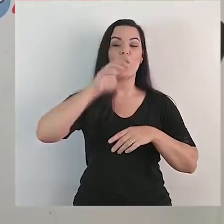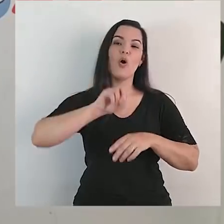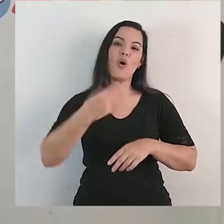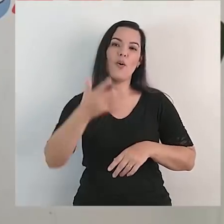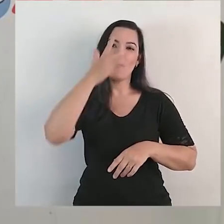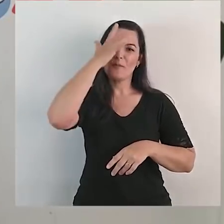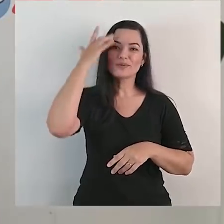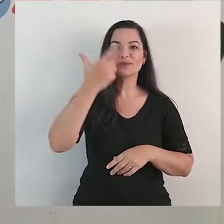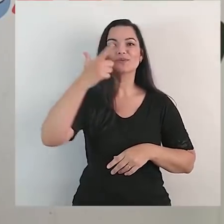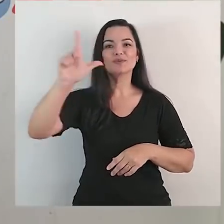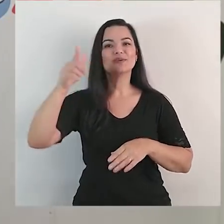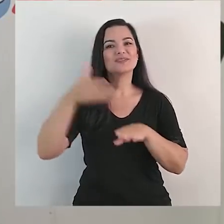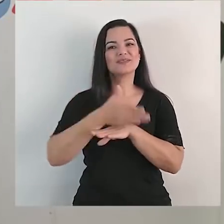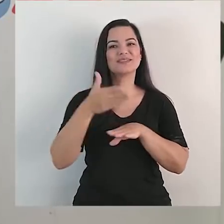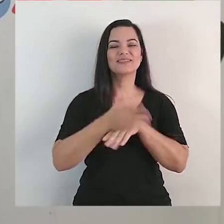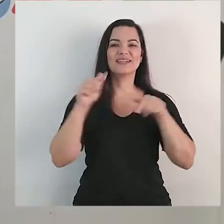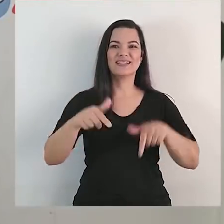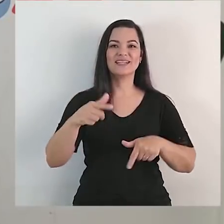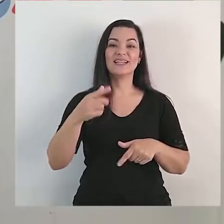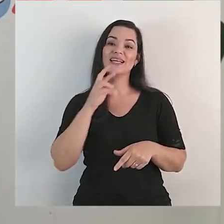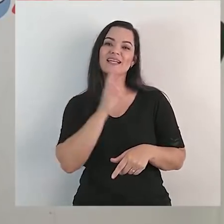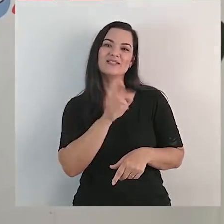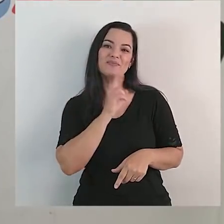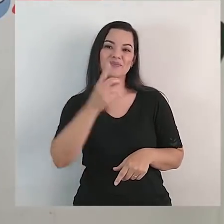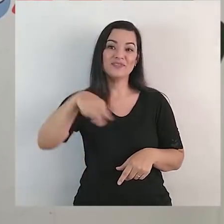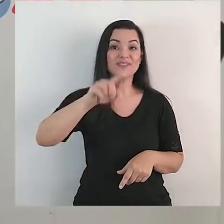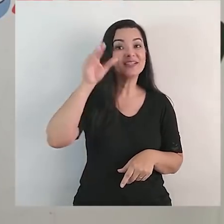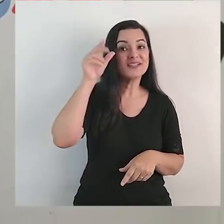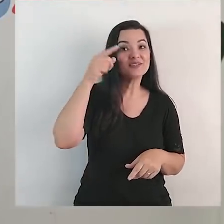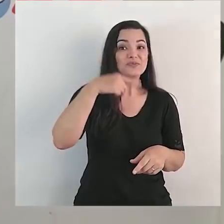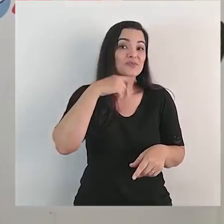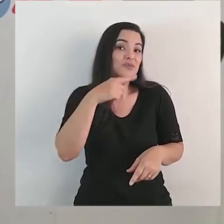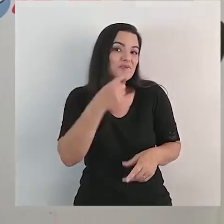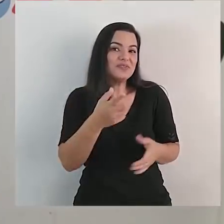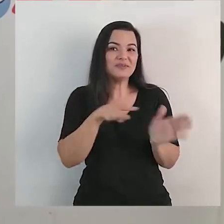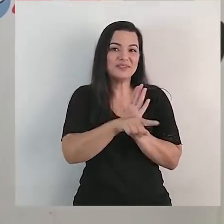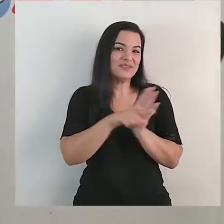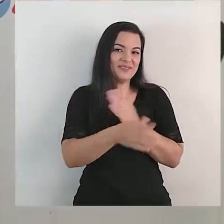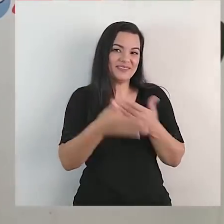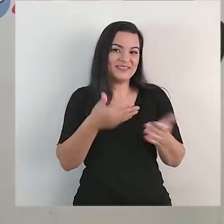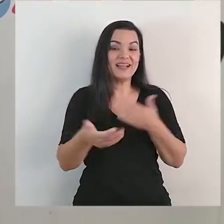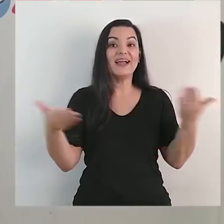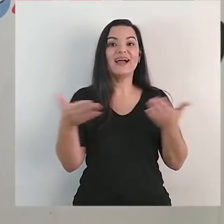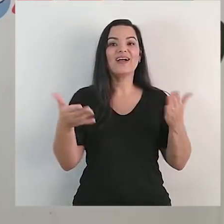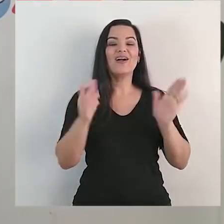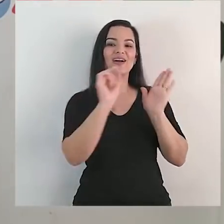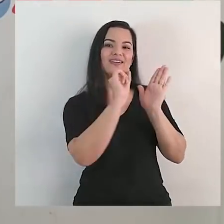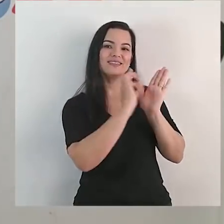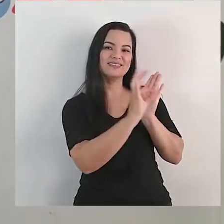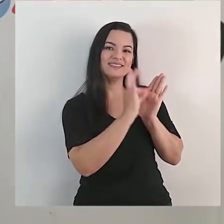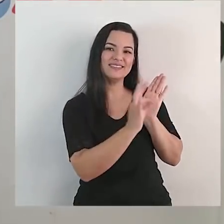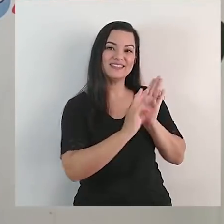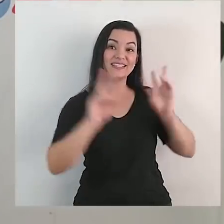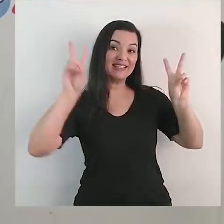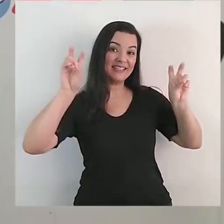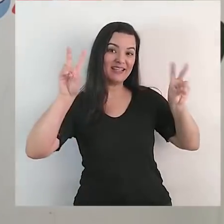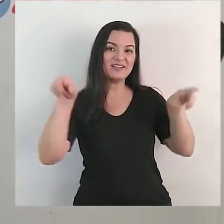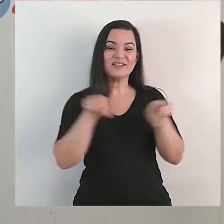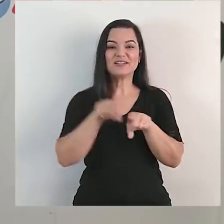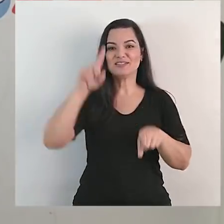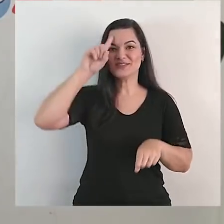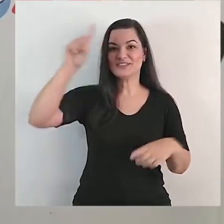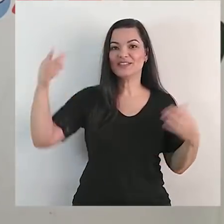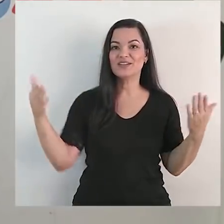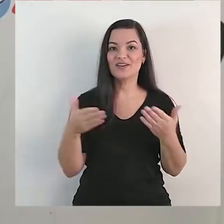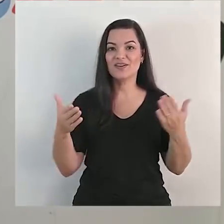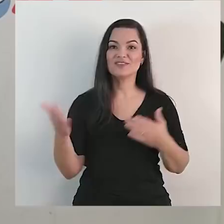para participarem, tirando as dúvidas de vocês, tá bom? Então agora, anotem aí o tema, a